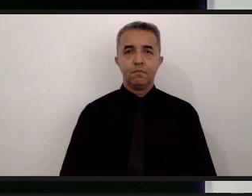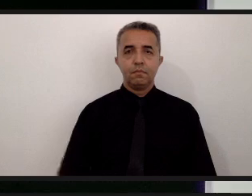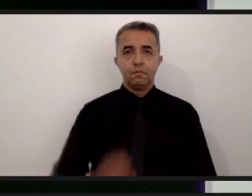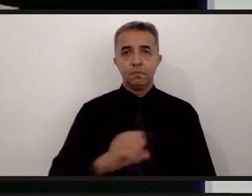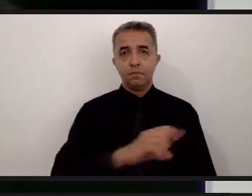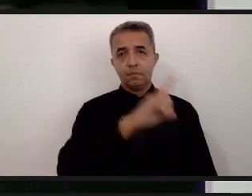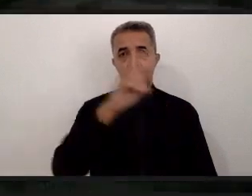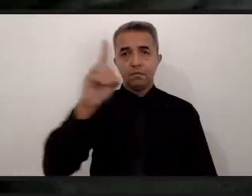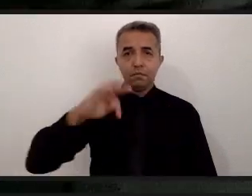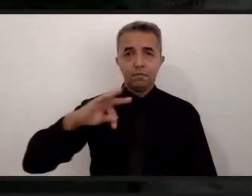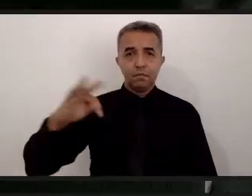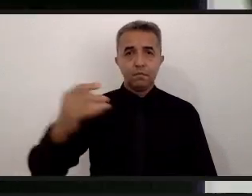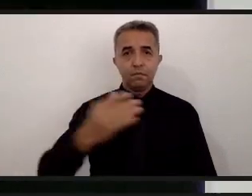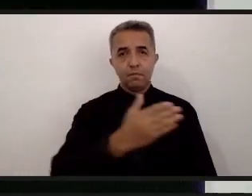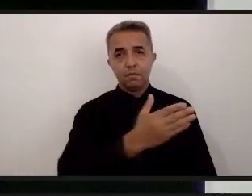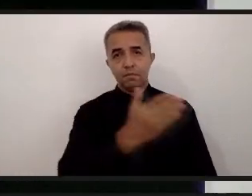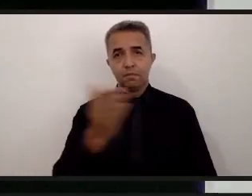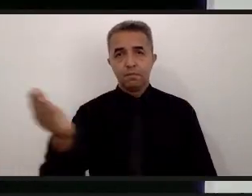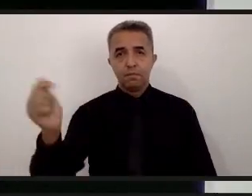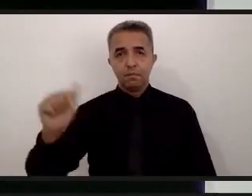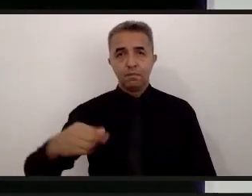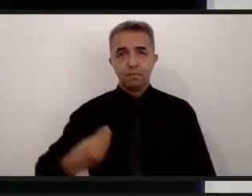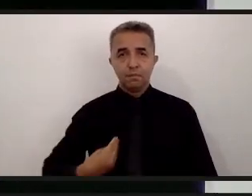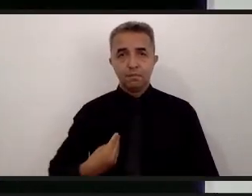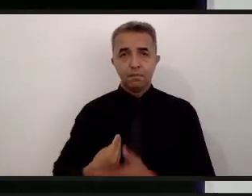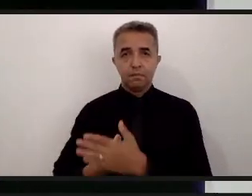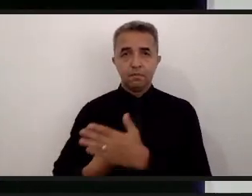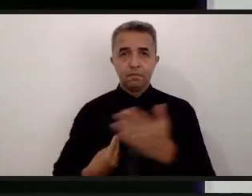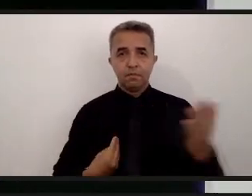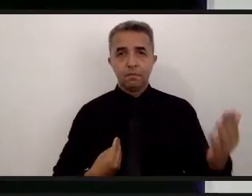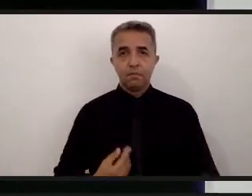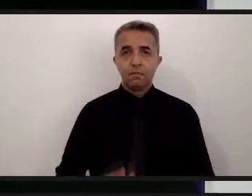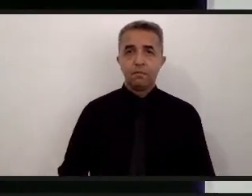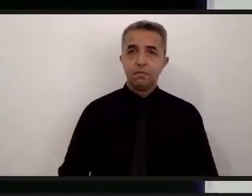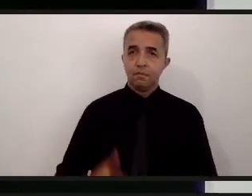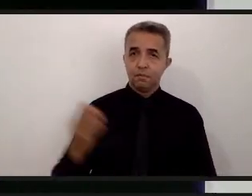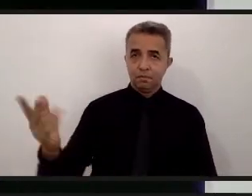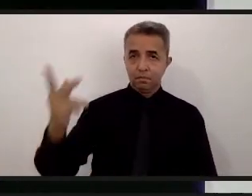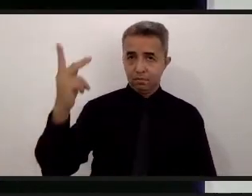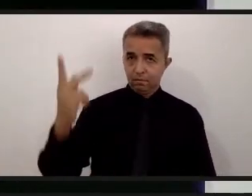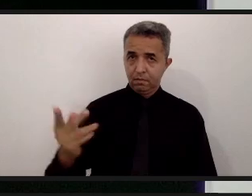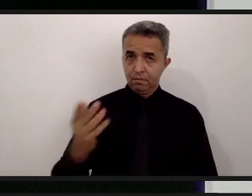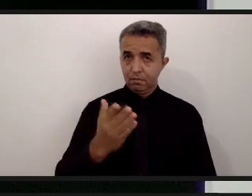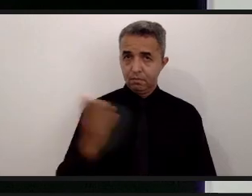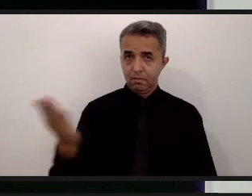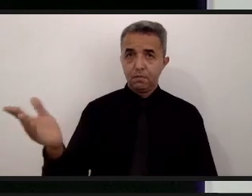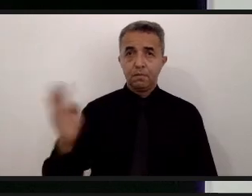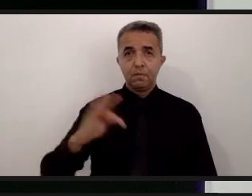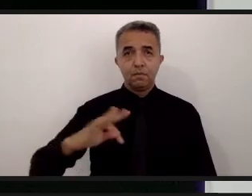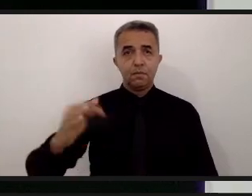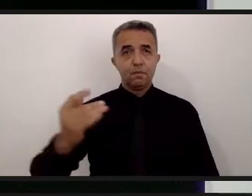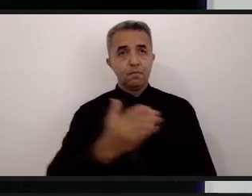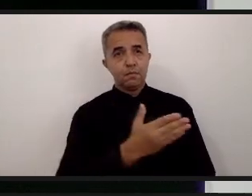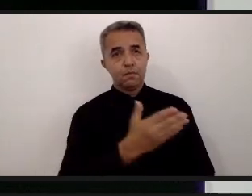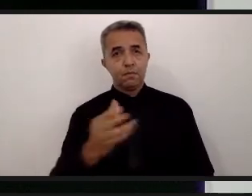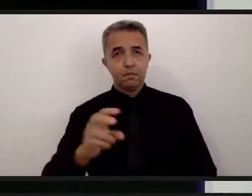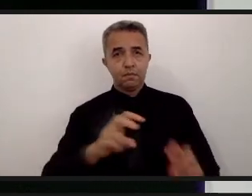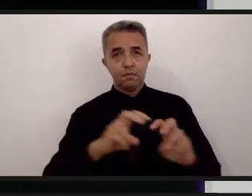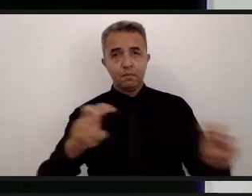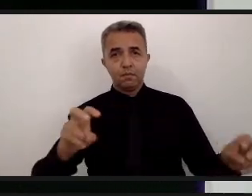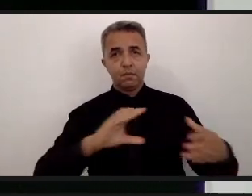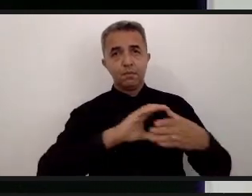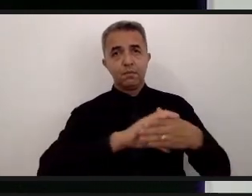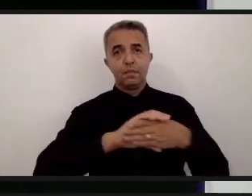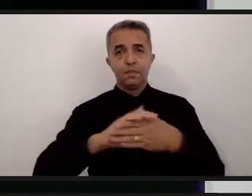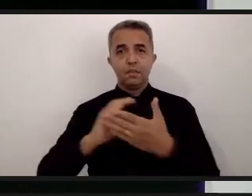Bom dia a todas, bom dia a todos. Em nome do presidente da mesa, eu cumprimento toda a mesa. Obrigada, vereador, para mim